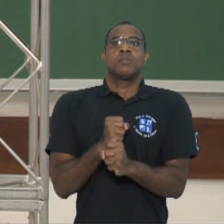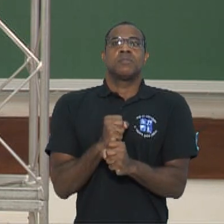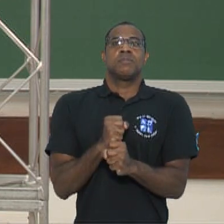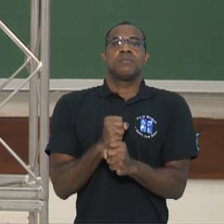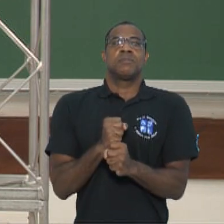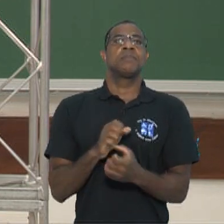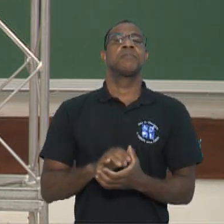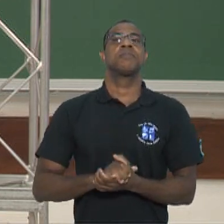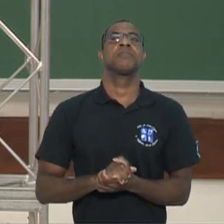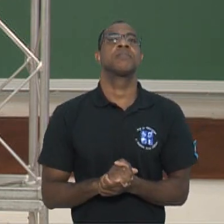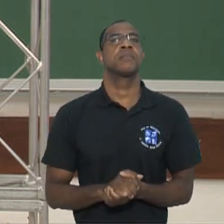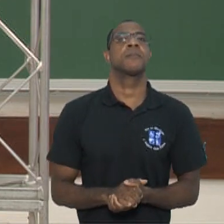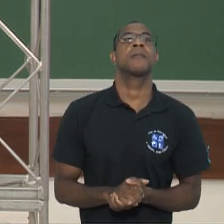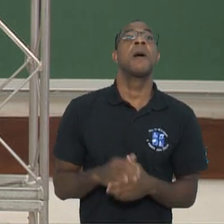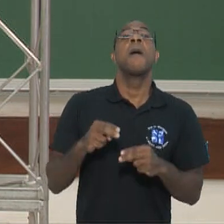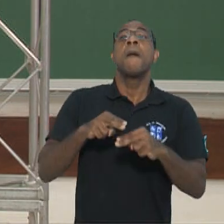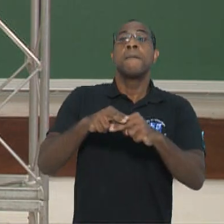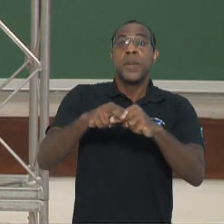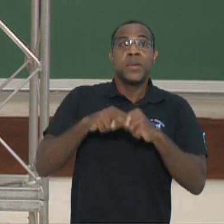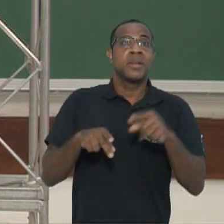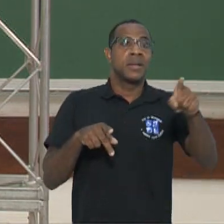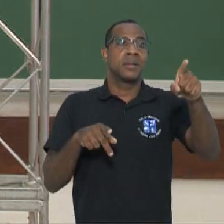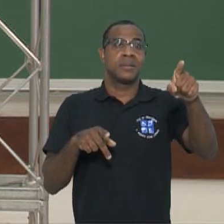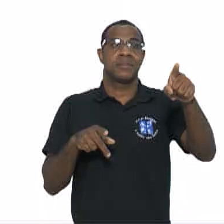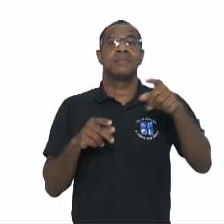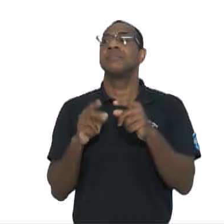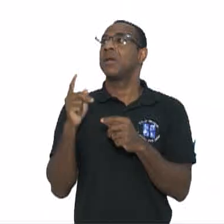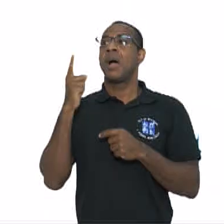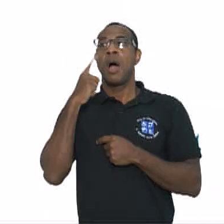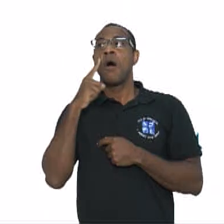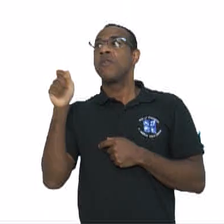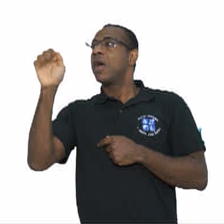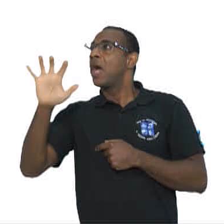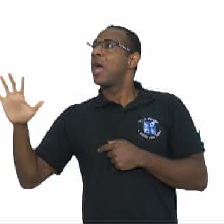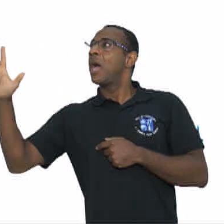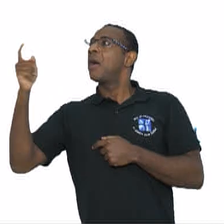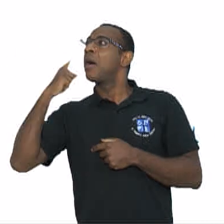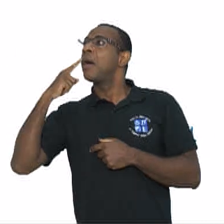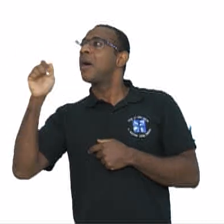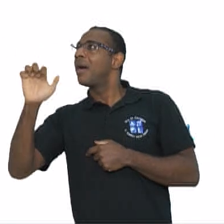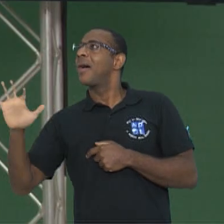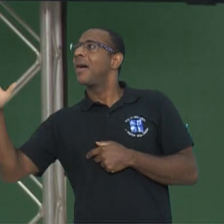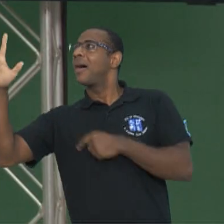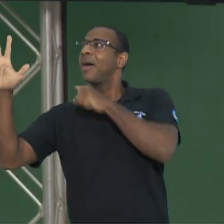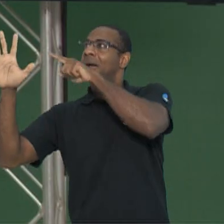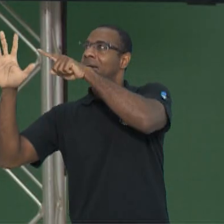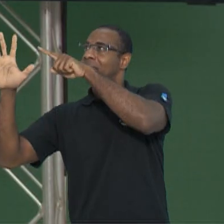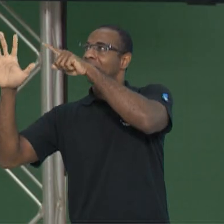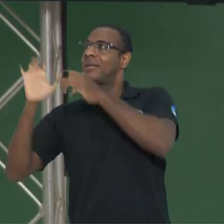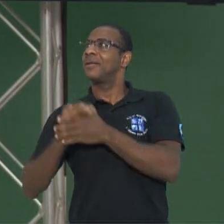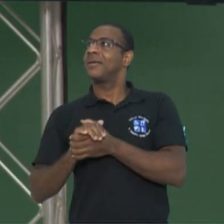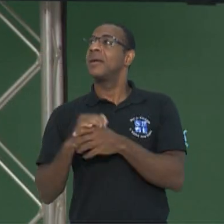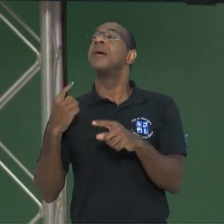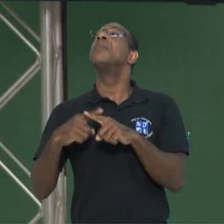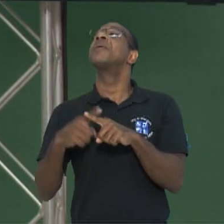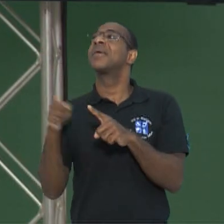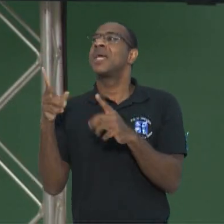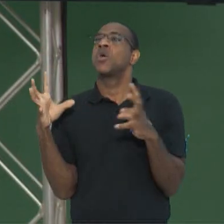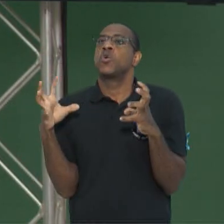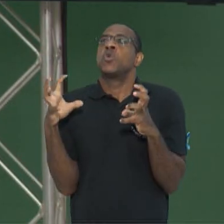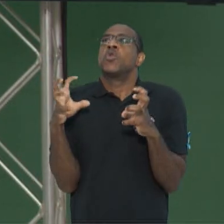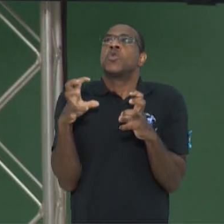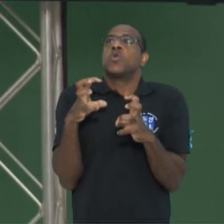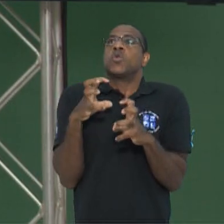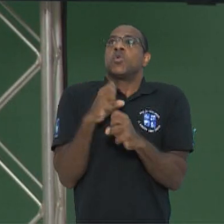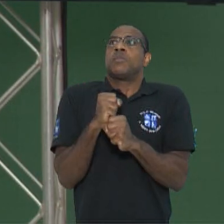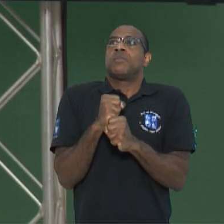E é isso. Por isso que nós temos imagens dos faraós, das múmias, todas assim, né? Tudo sugada, porque foi retirado tudo